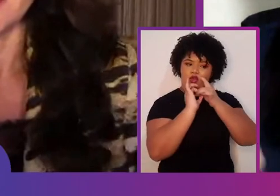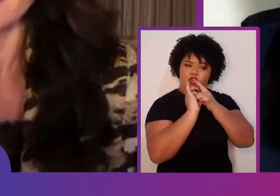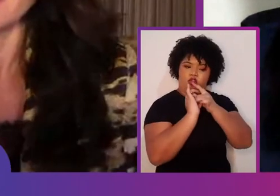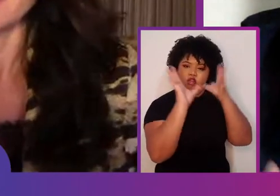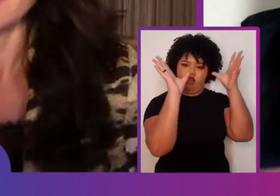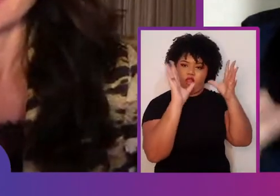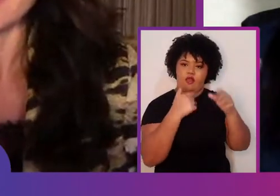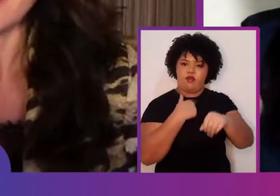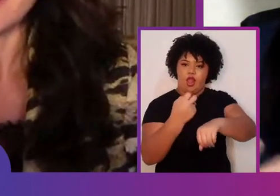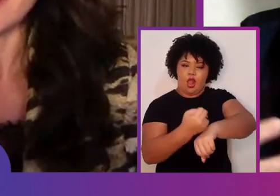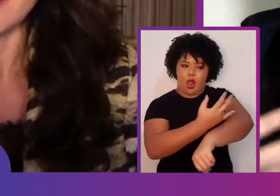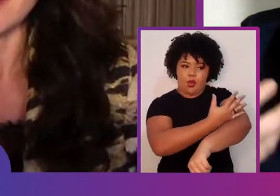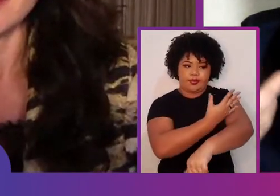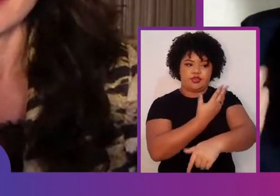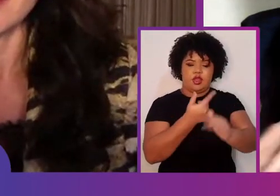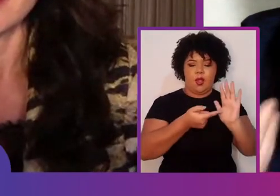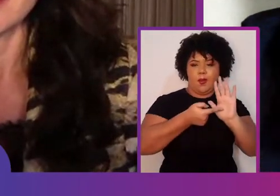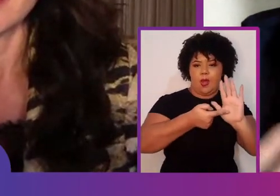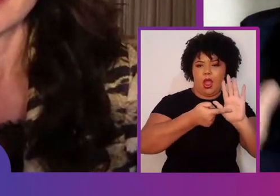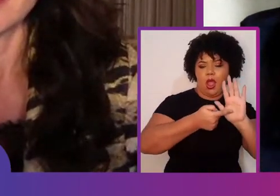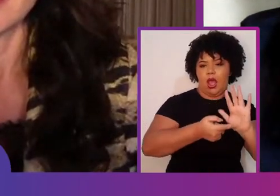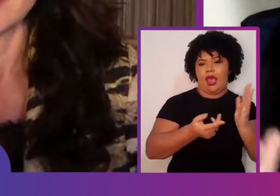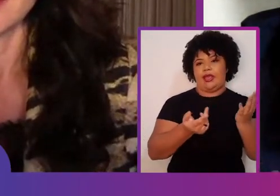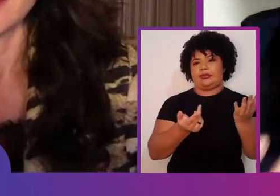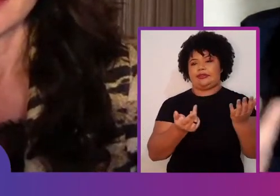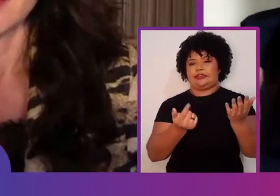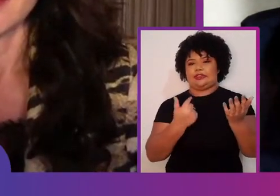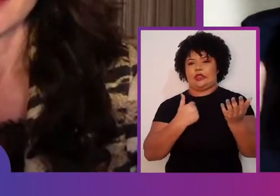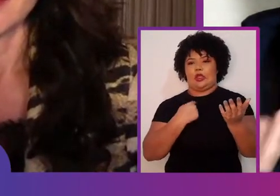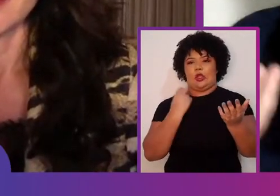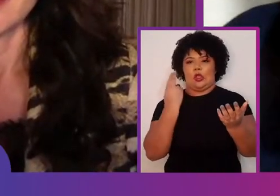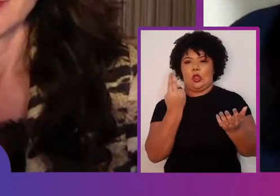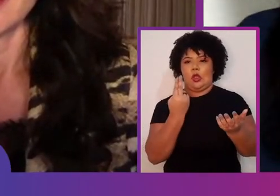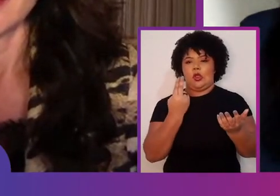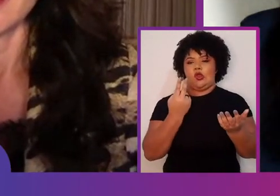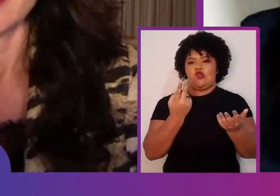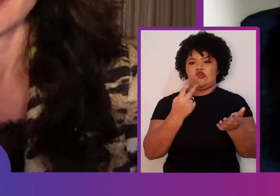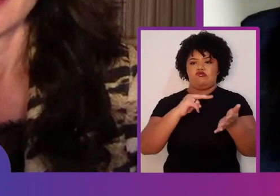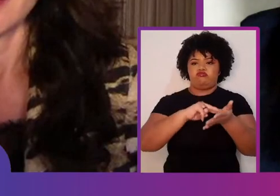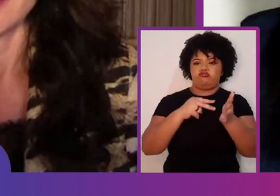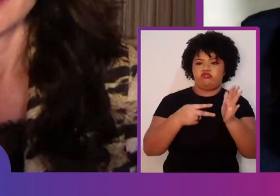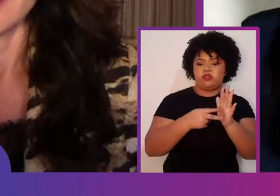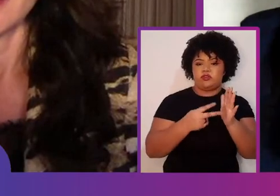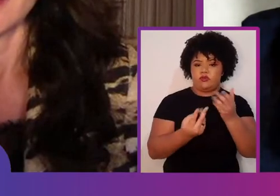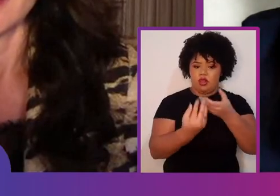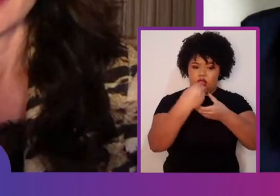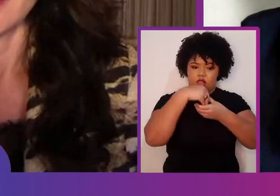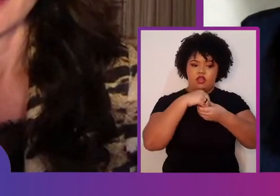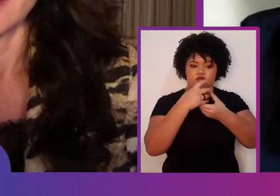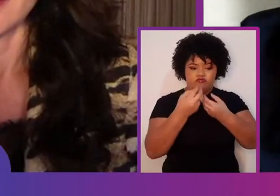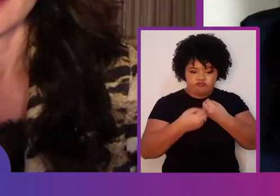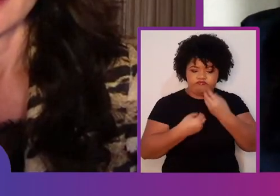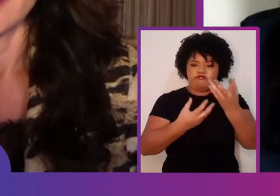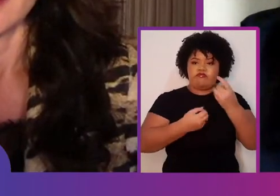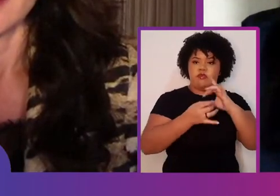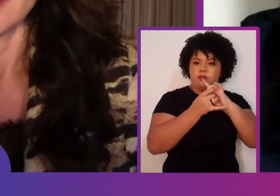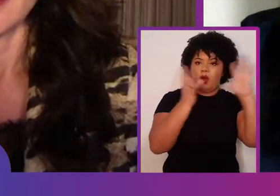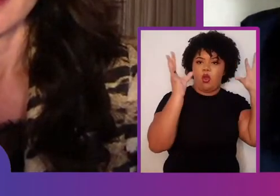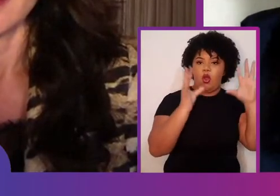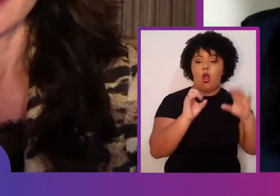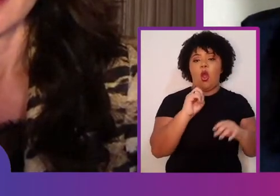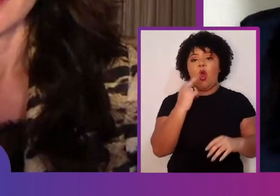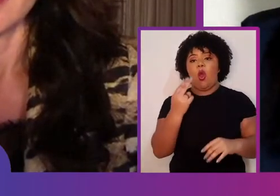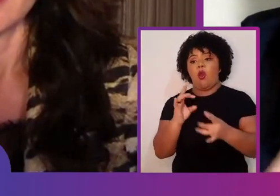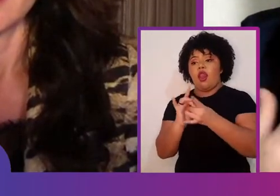emoções floresçam, que as suas emoções, de alguma forma, signifiquem e manifestem-se, ou através do livre-arbítrio, que está cheio